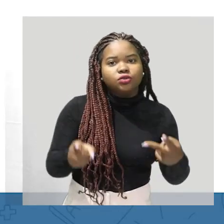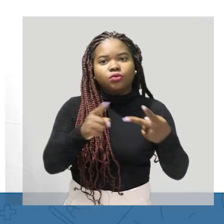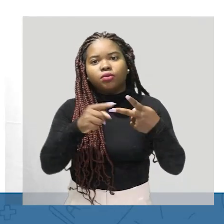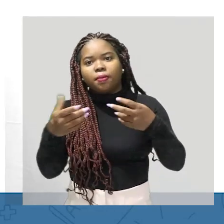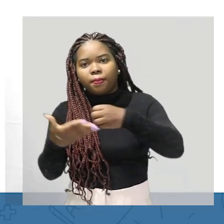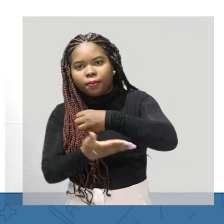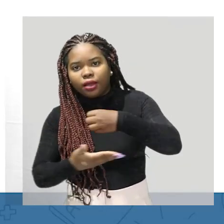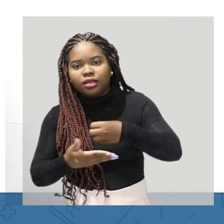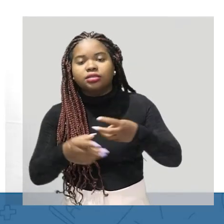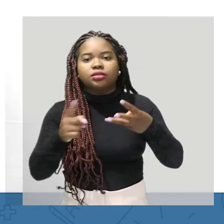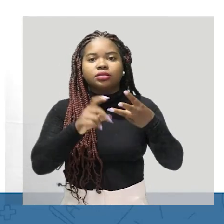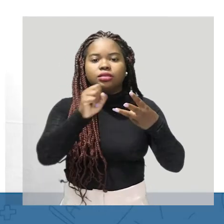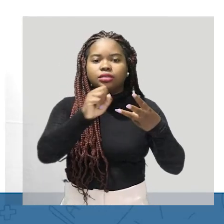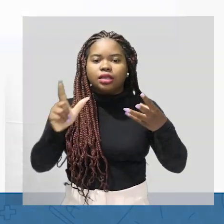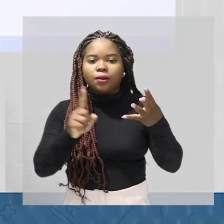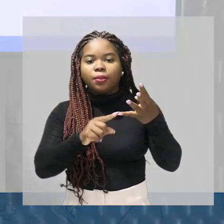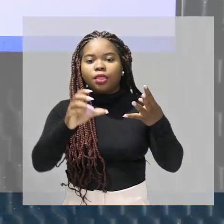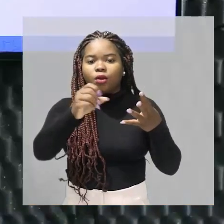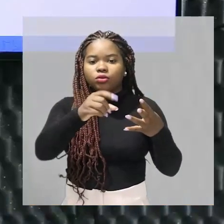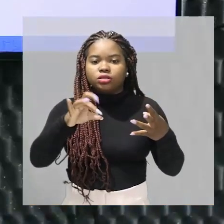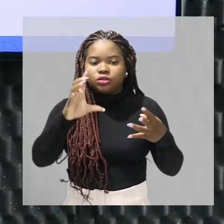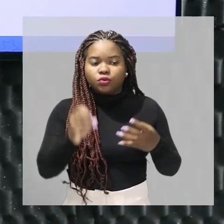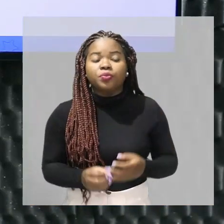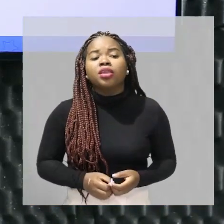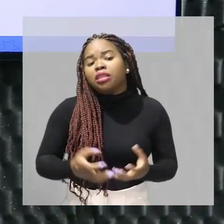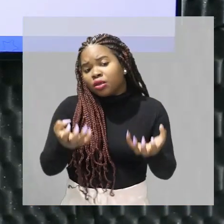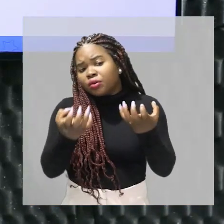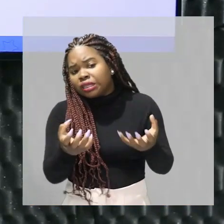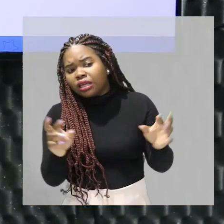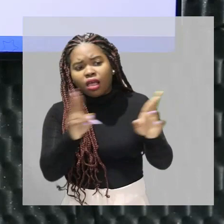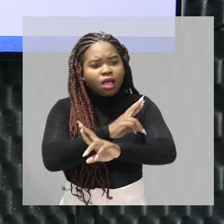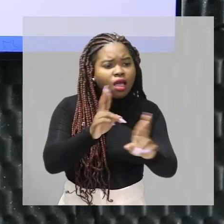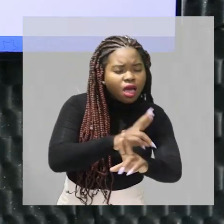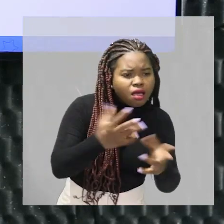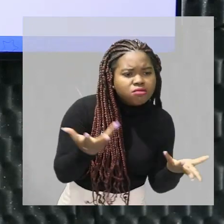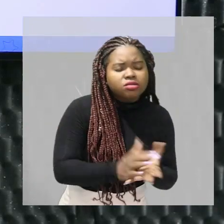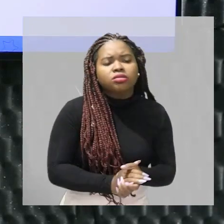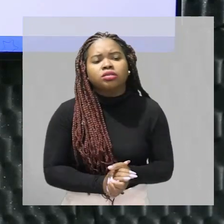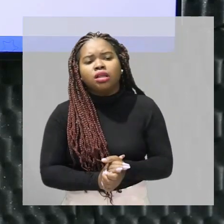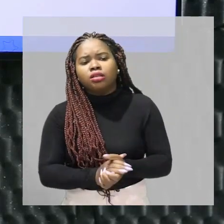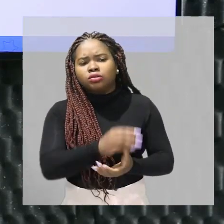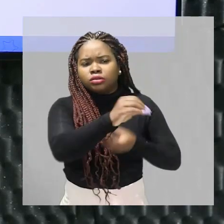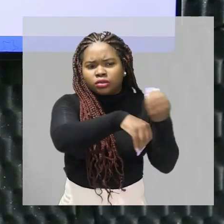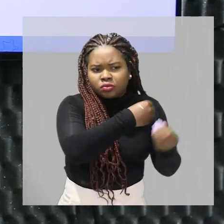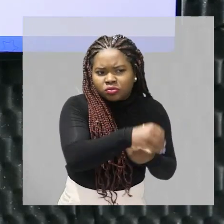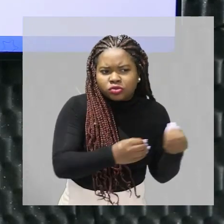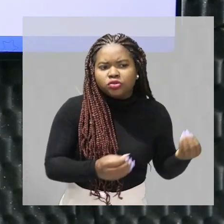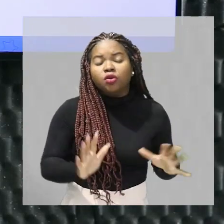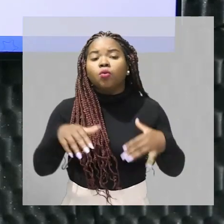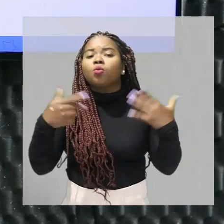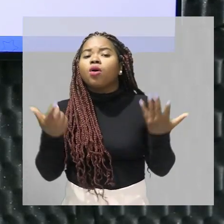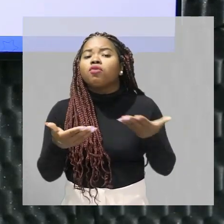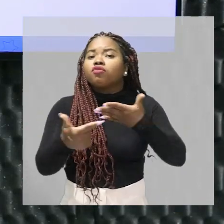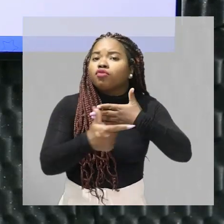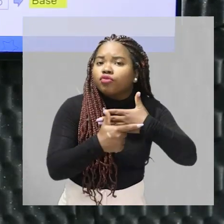sal e óxido, ok? Então, ele quer que a gente relacione aquelas substâncias com as